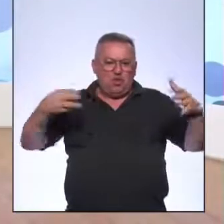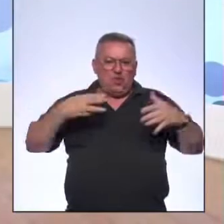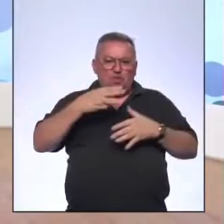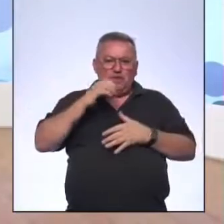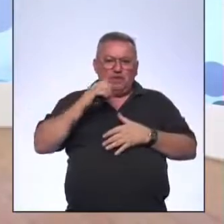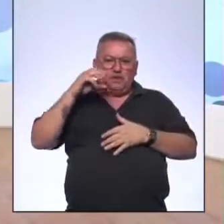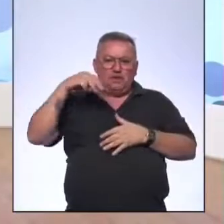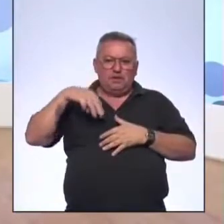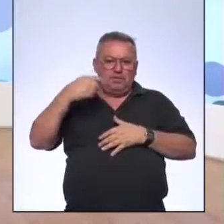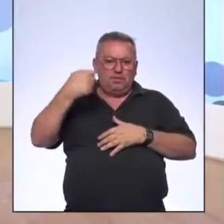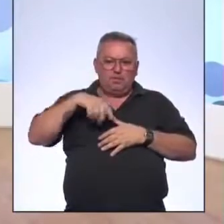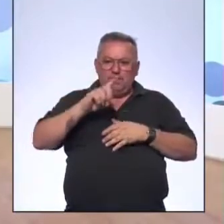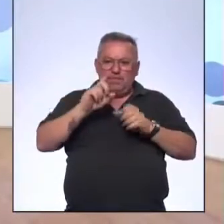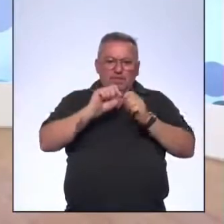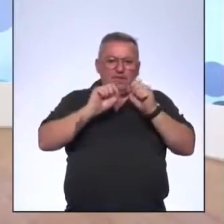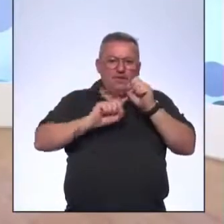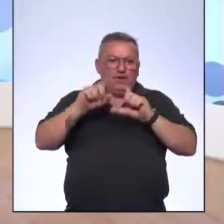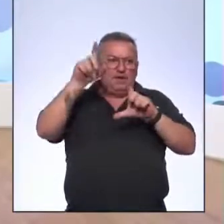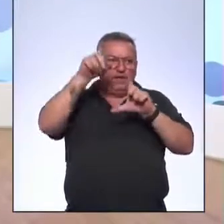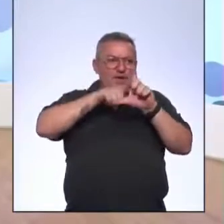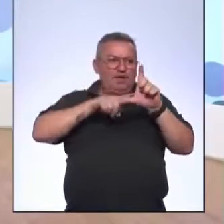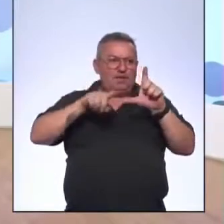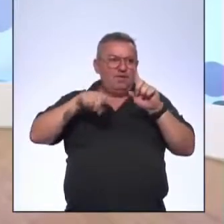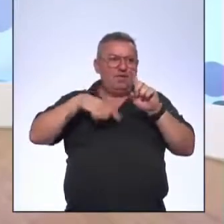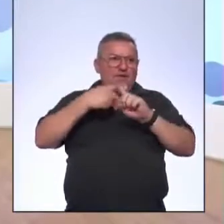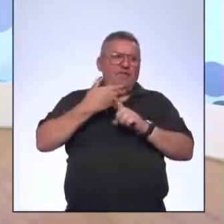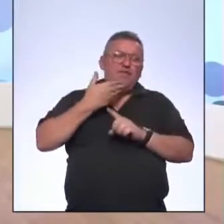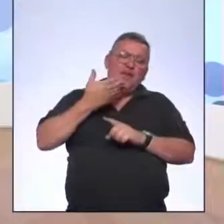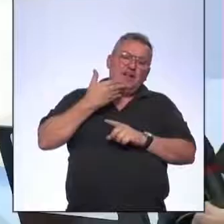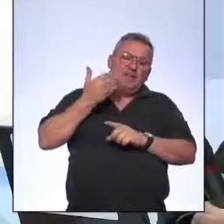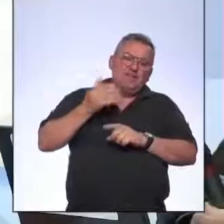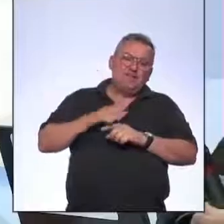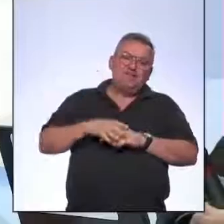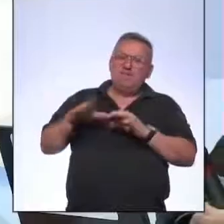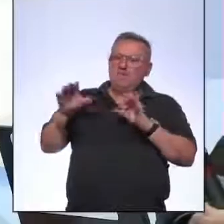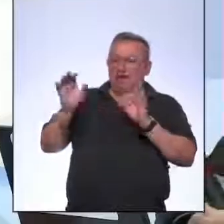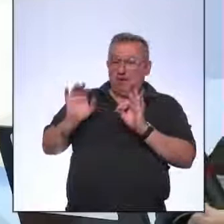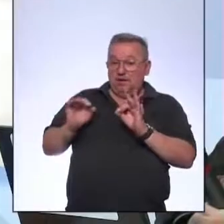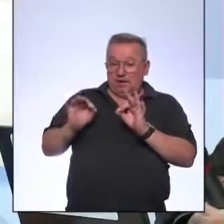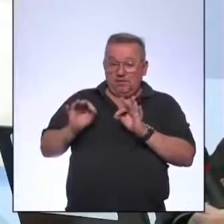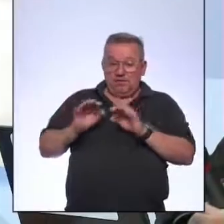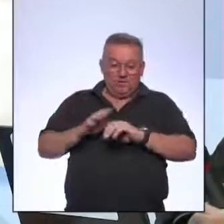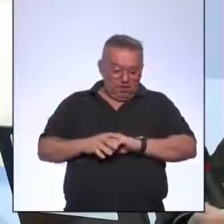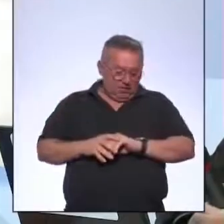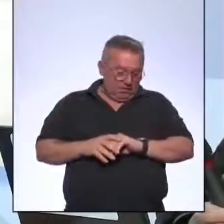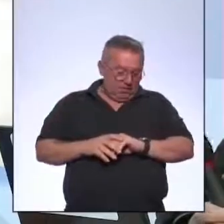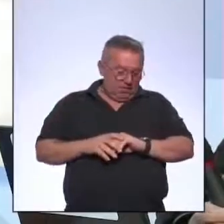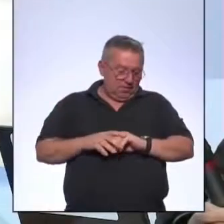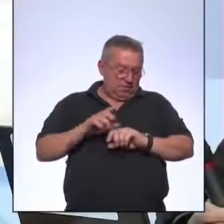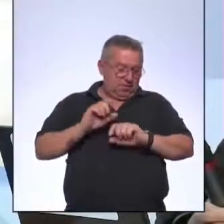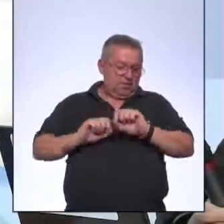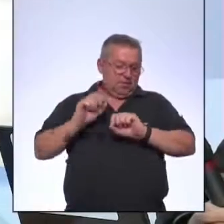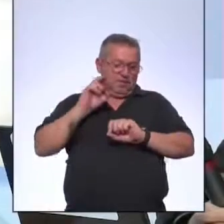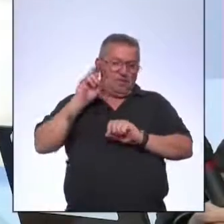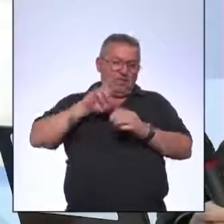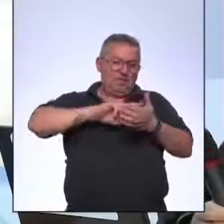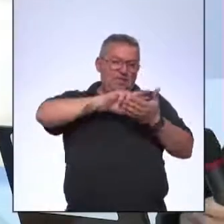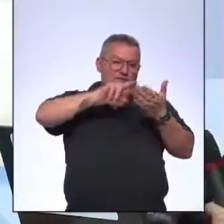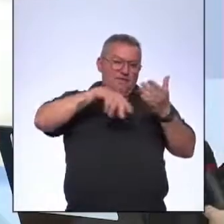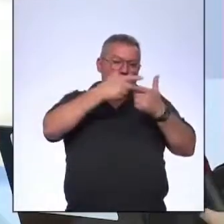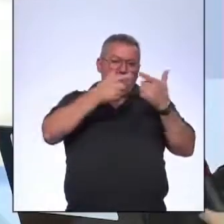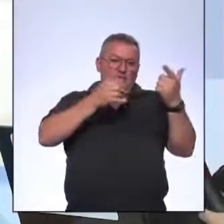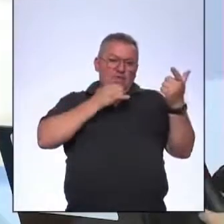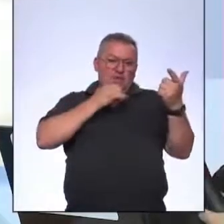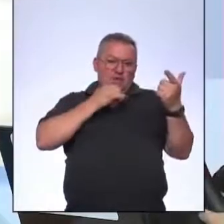centímetros pra poder fazer um gráfico por isso que fica mais fácil né exatamente E então e vocês viram vários